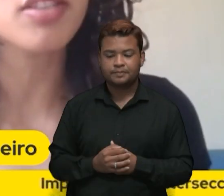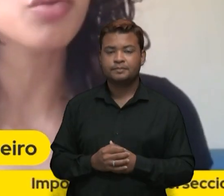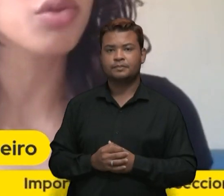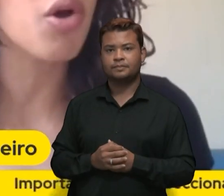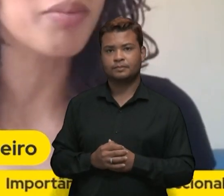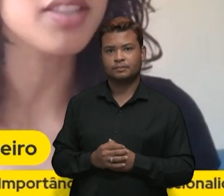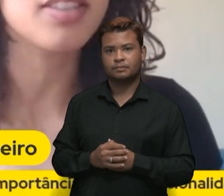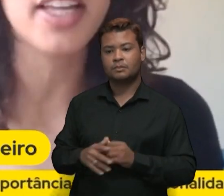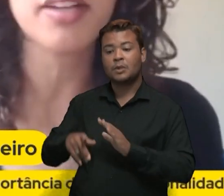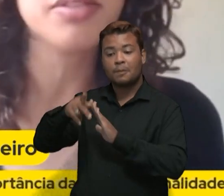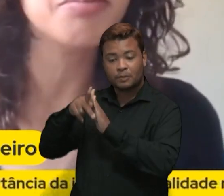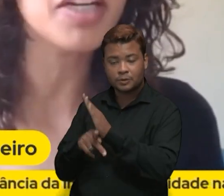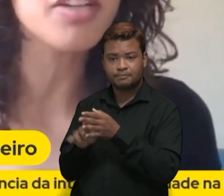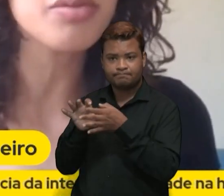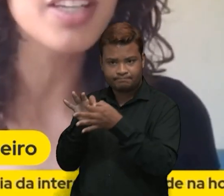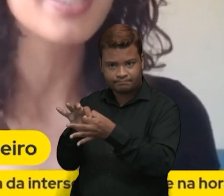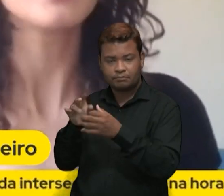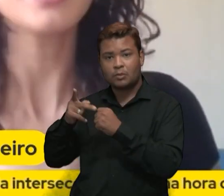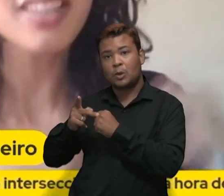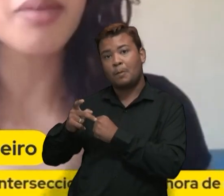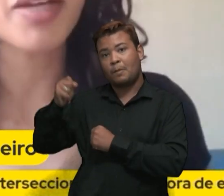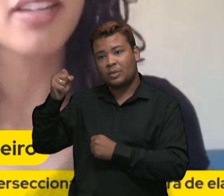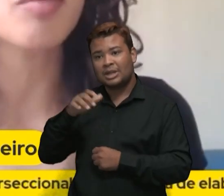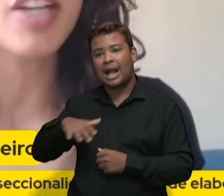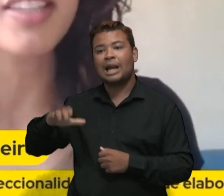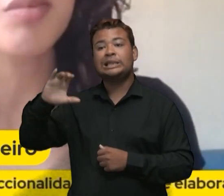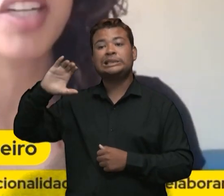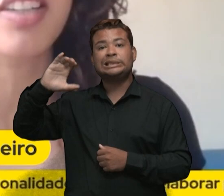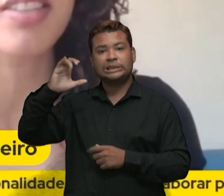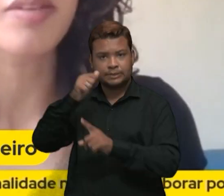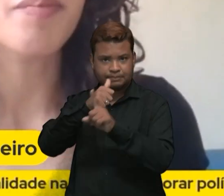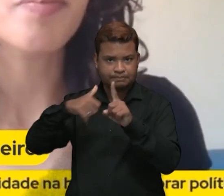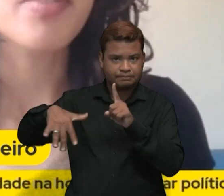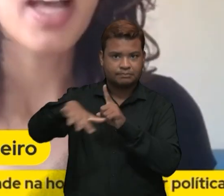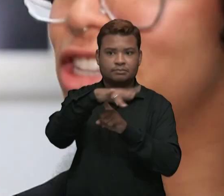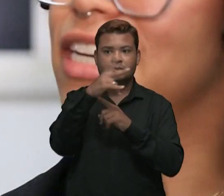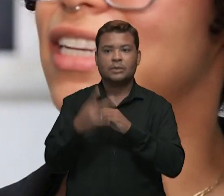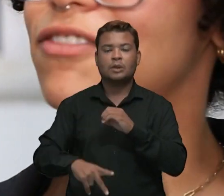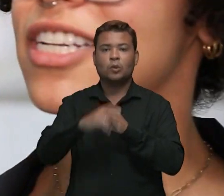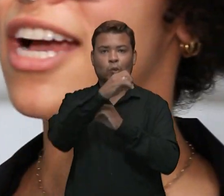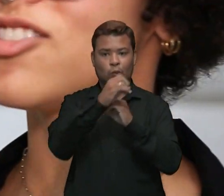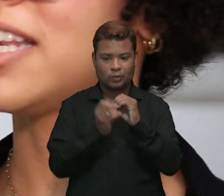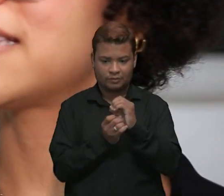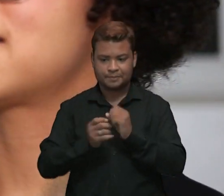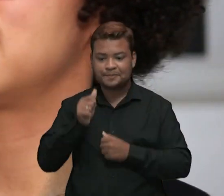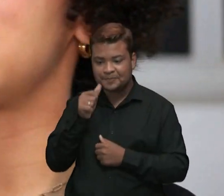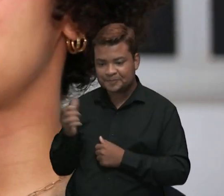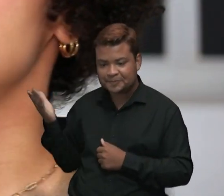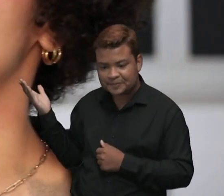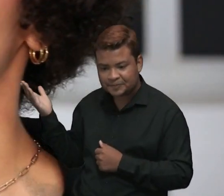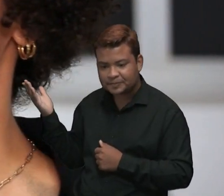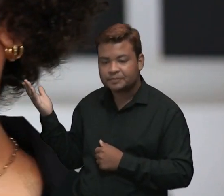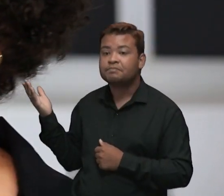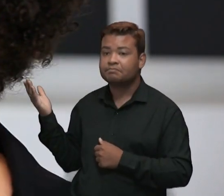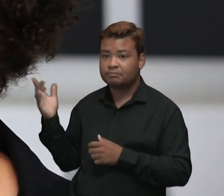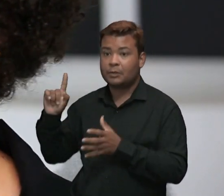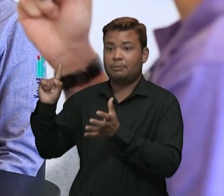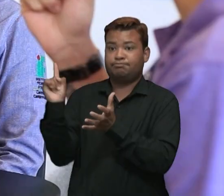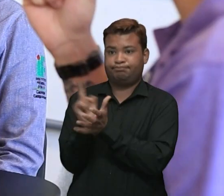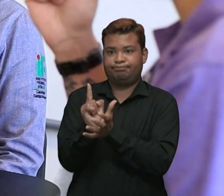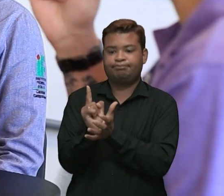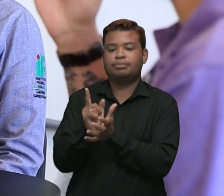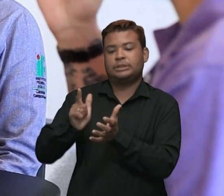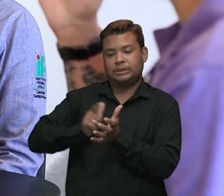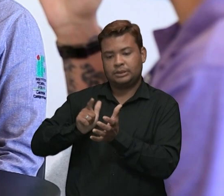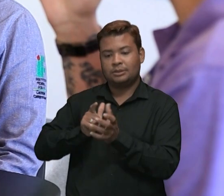é ligado ao programa de pós-graduação em Ciências Ambientais da UFG. Ellen é uma das integrantes da equipe,